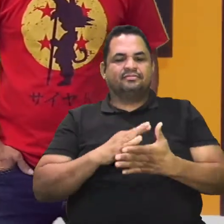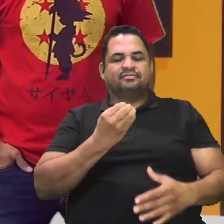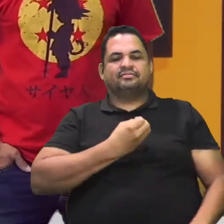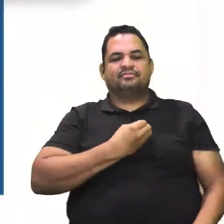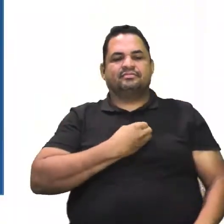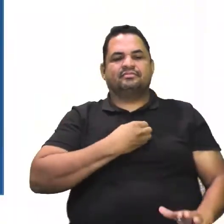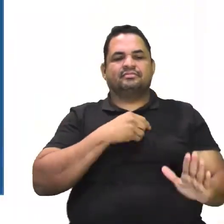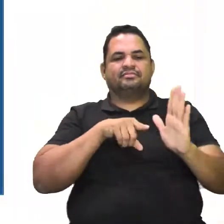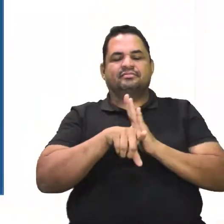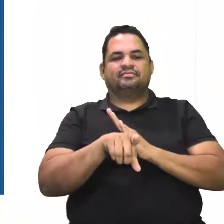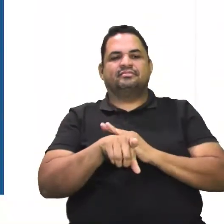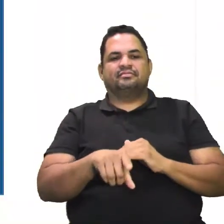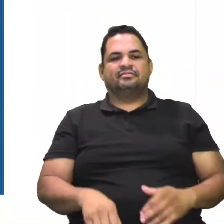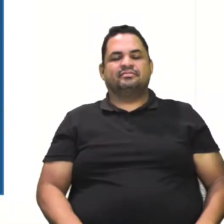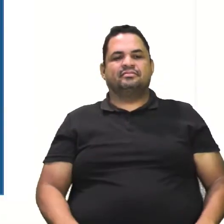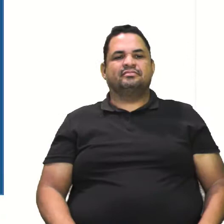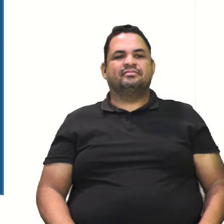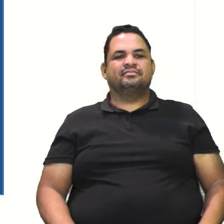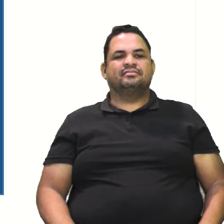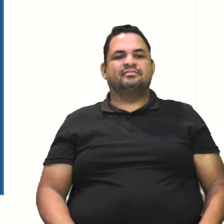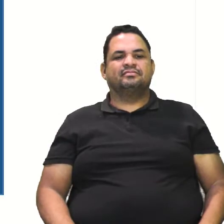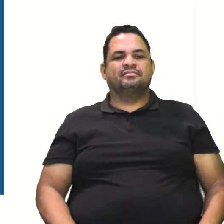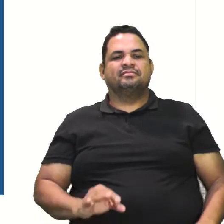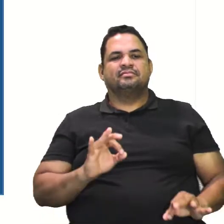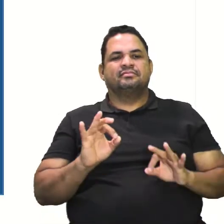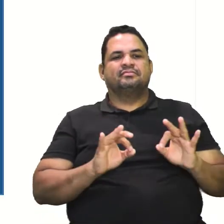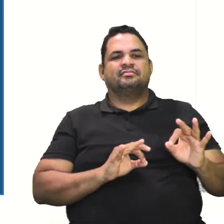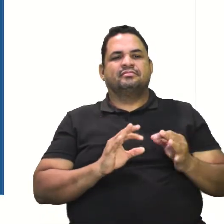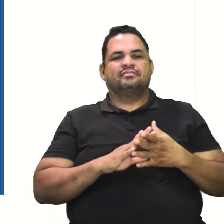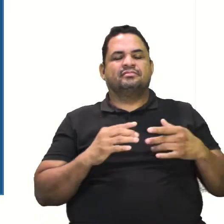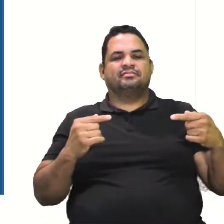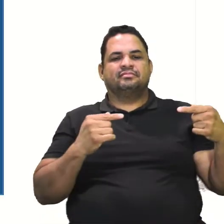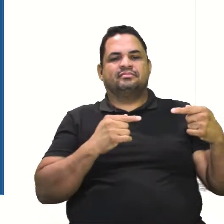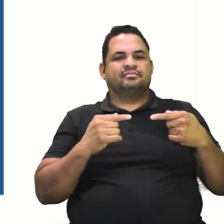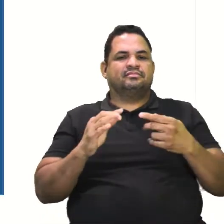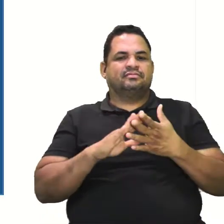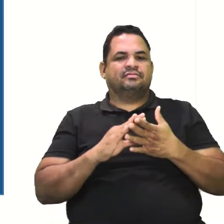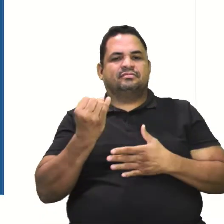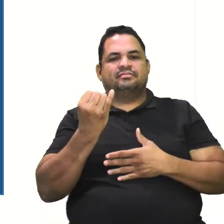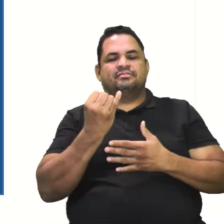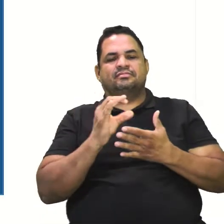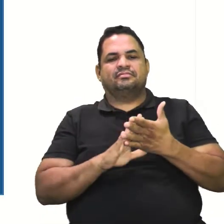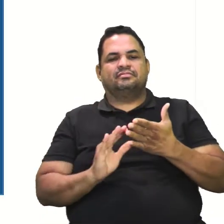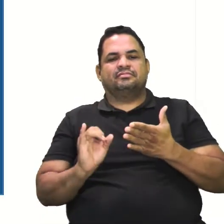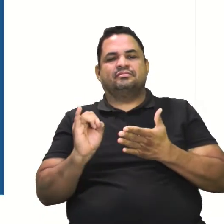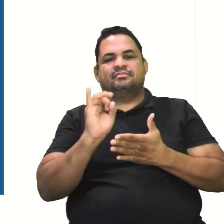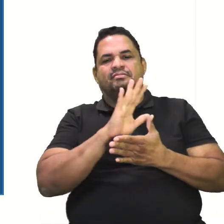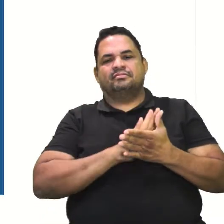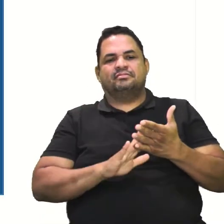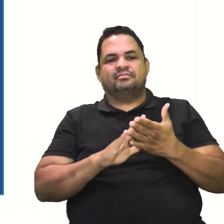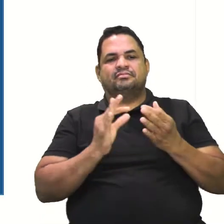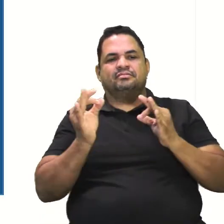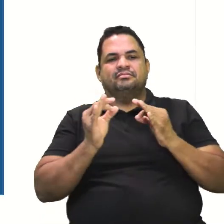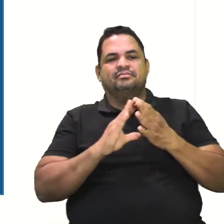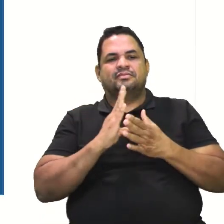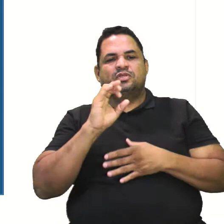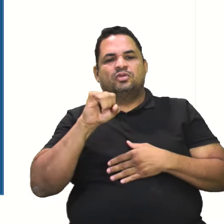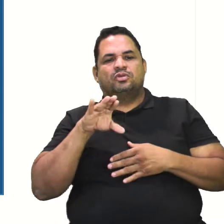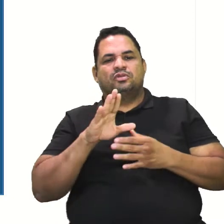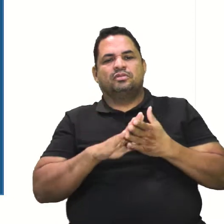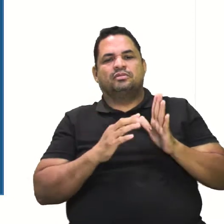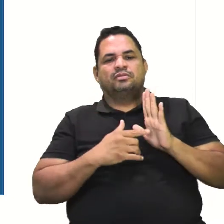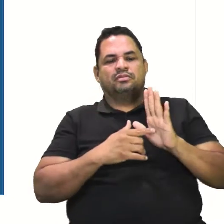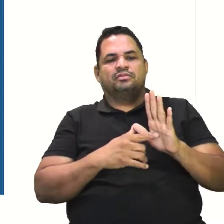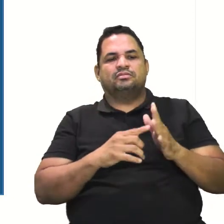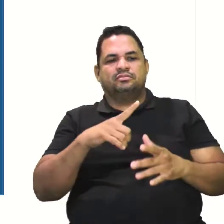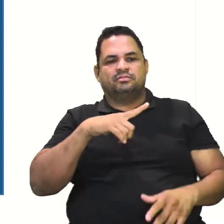4, olha lá. Na pergunta de número 4, reconhecendo as formas, vamos vendo. Associando a figura a seguir a uma das cônicas